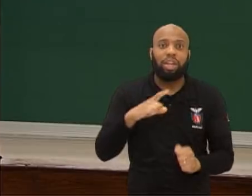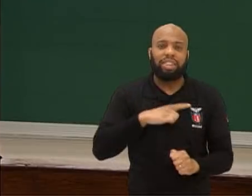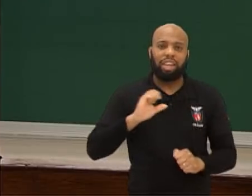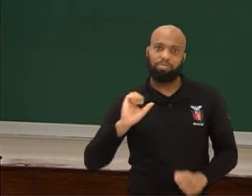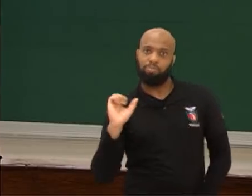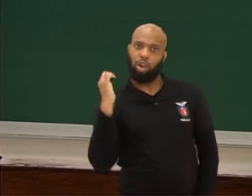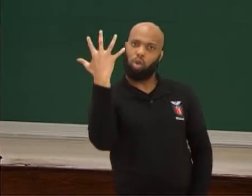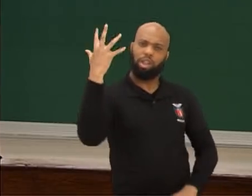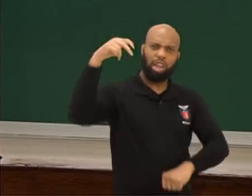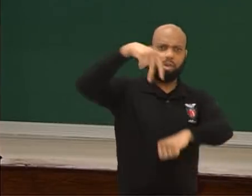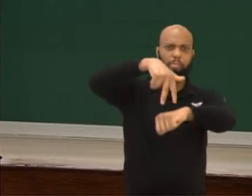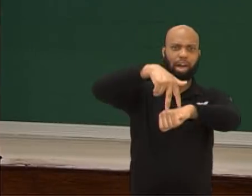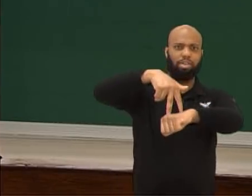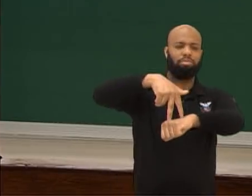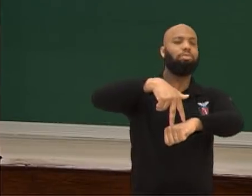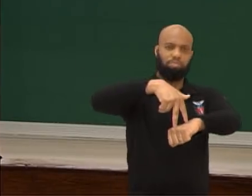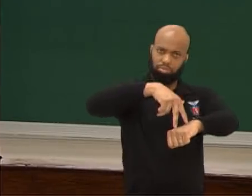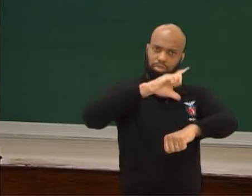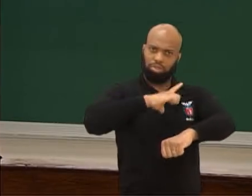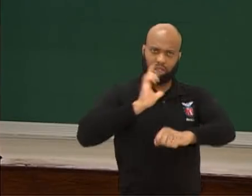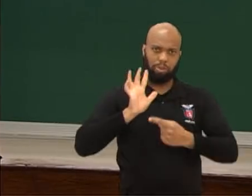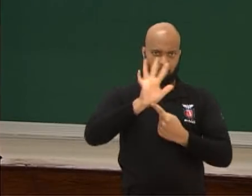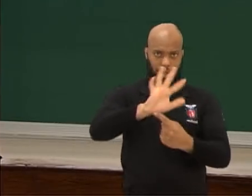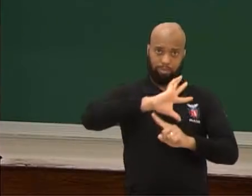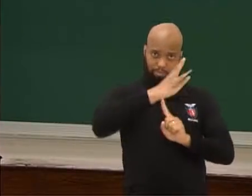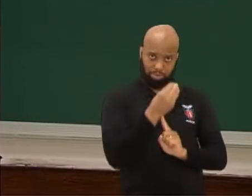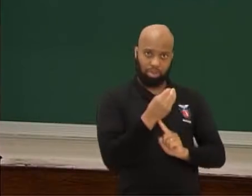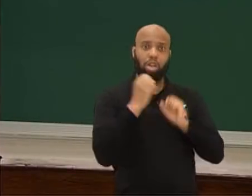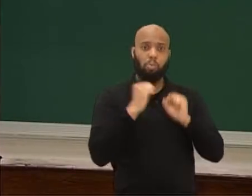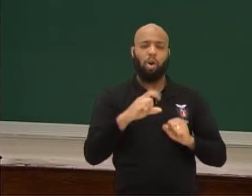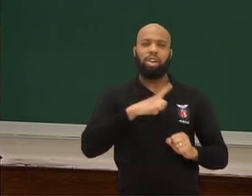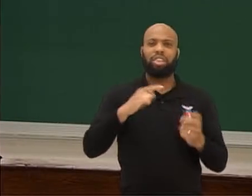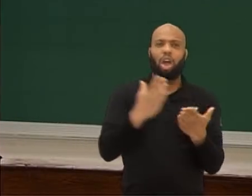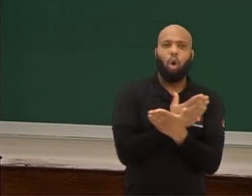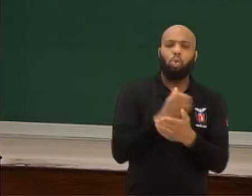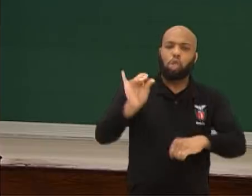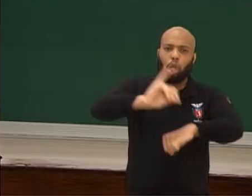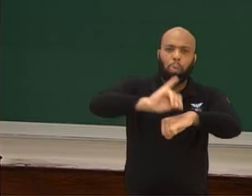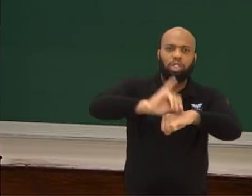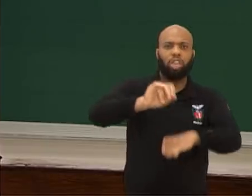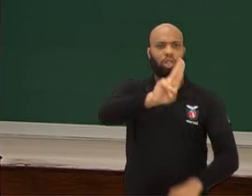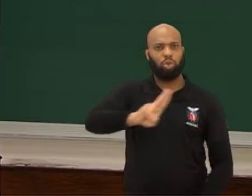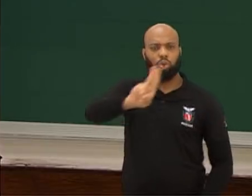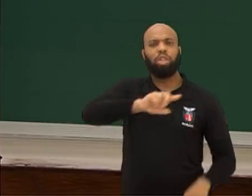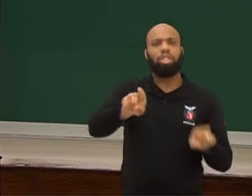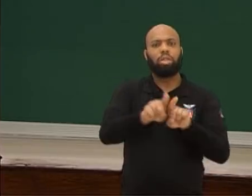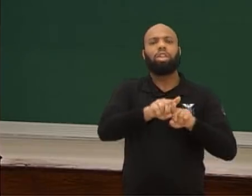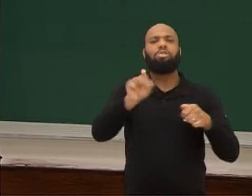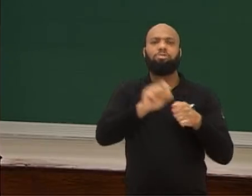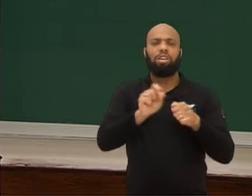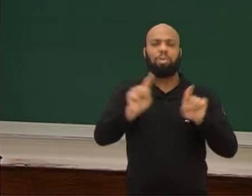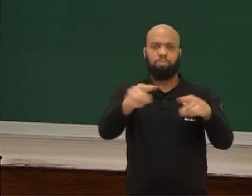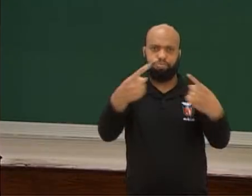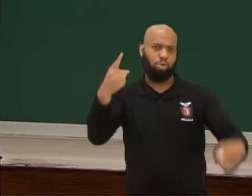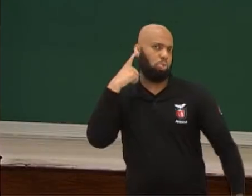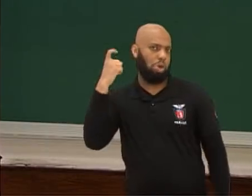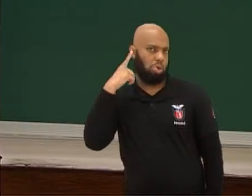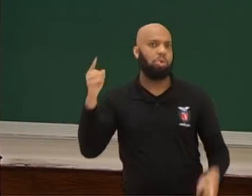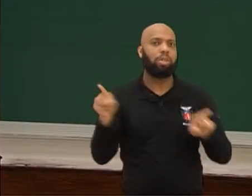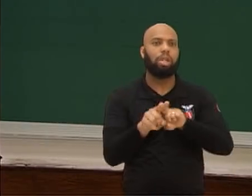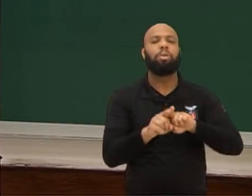está acontecendo. E aí essas pessoas poderão ter instrumentos, ter objetos que vão ser usados para produzir esses sons.